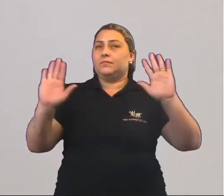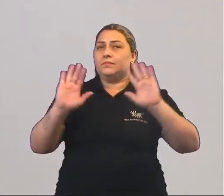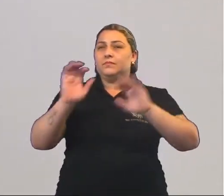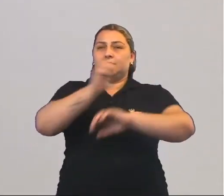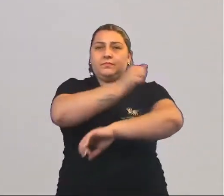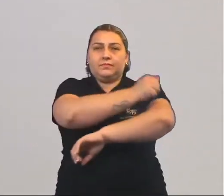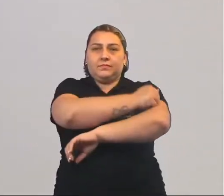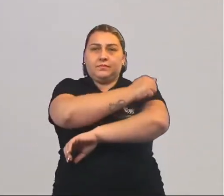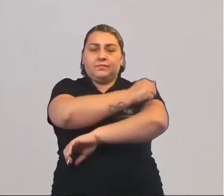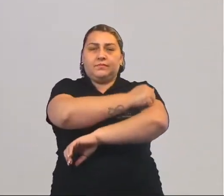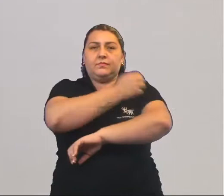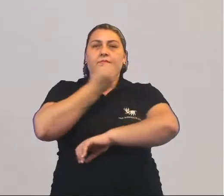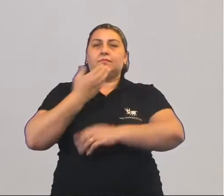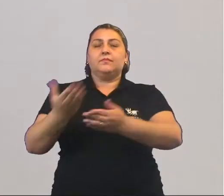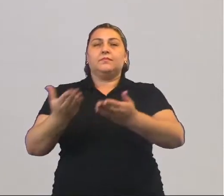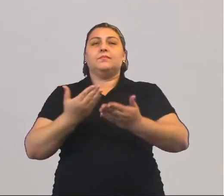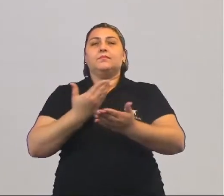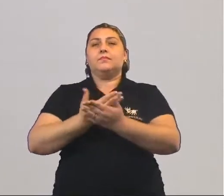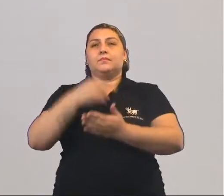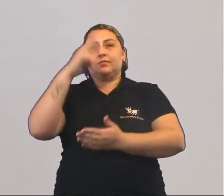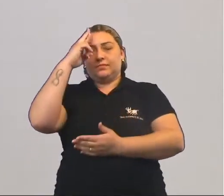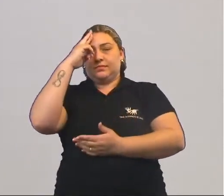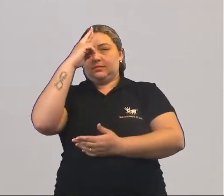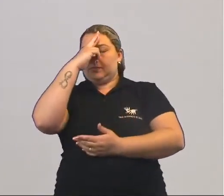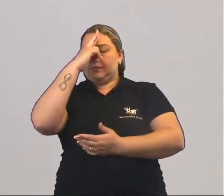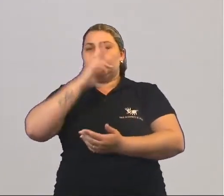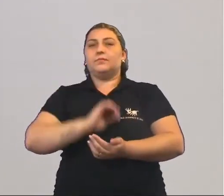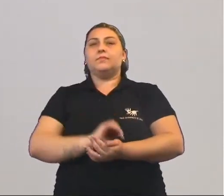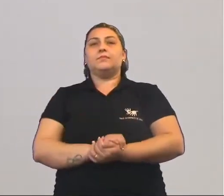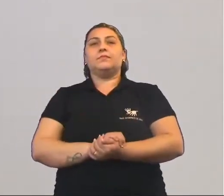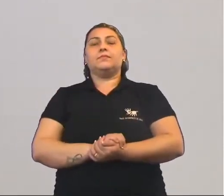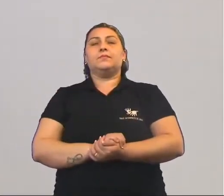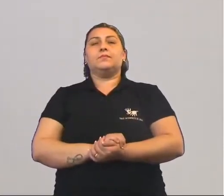Olá, alunos e alunos, bem-vindos a mais uma aula de História.